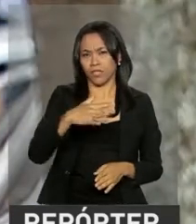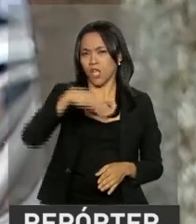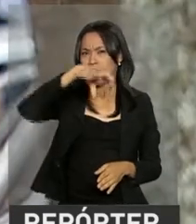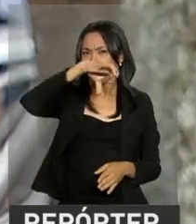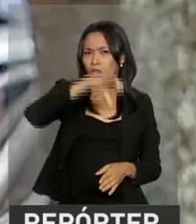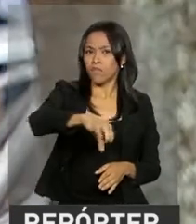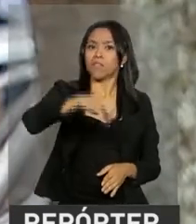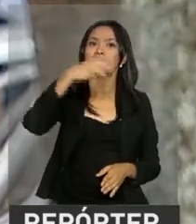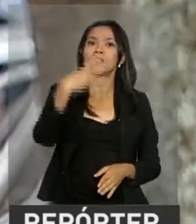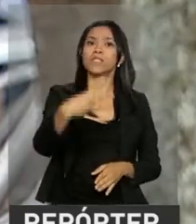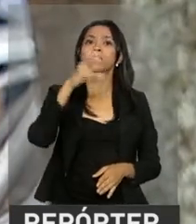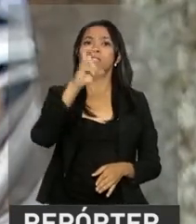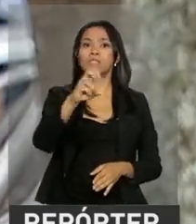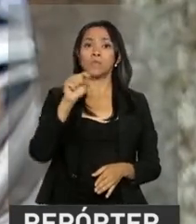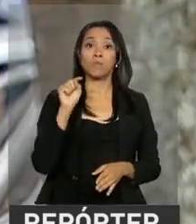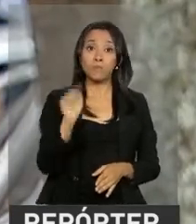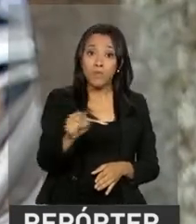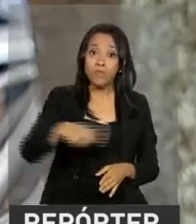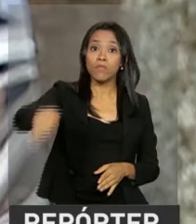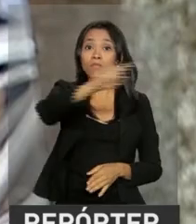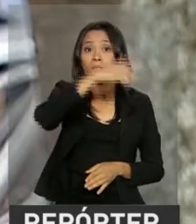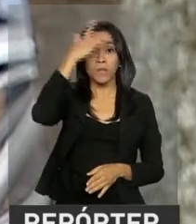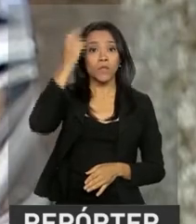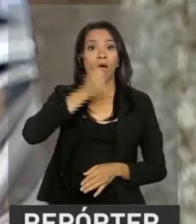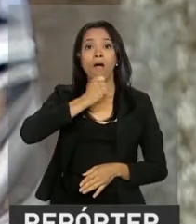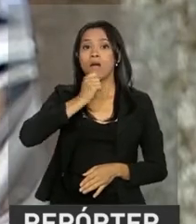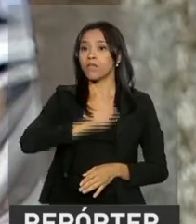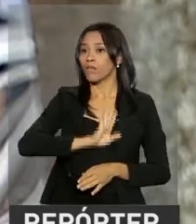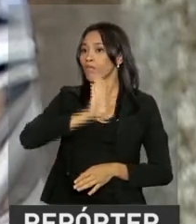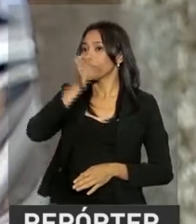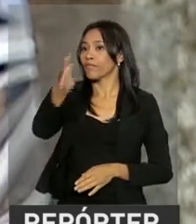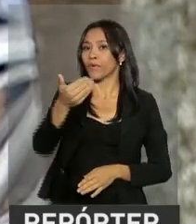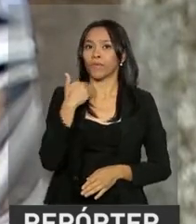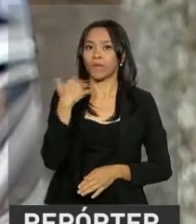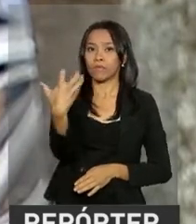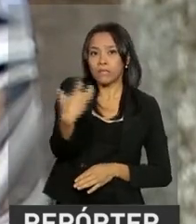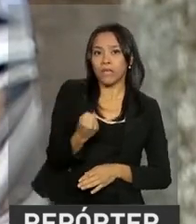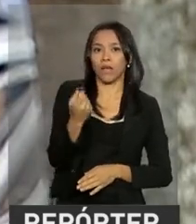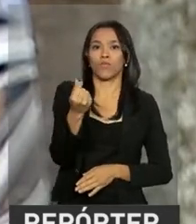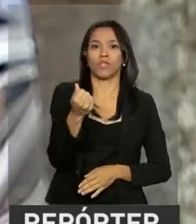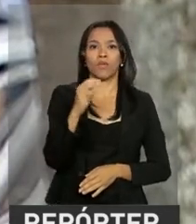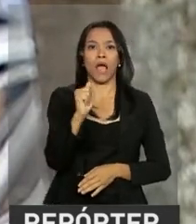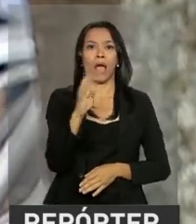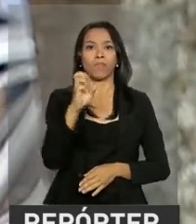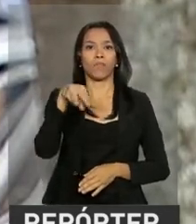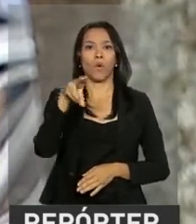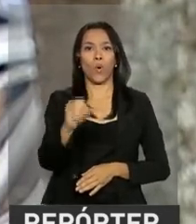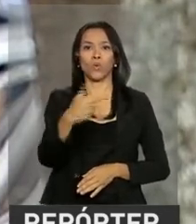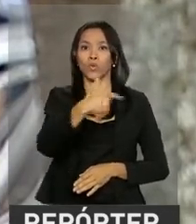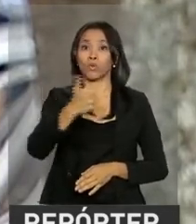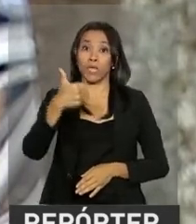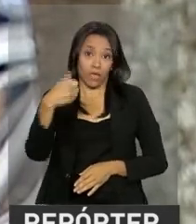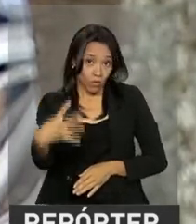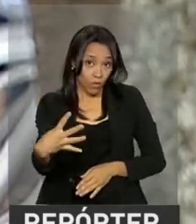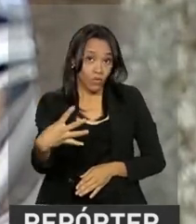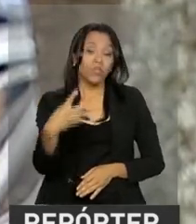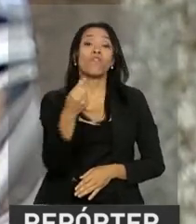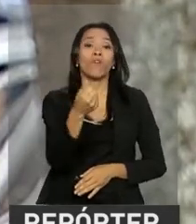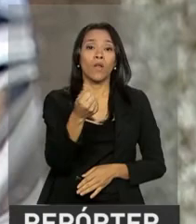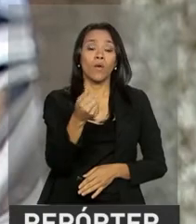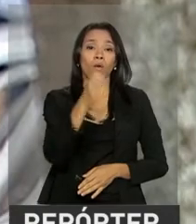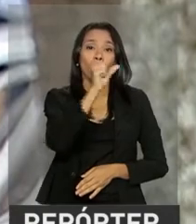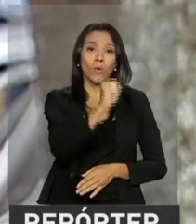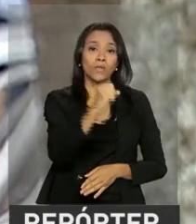935 mil trabalhadores ainda não sacaram o abono salarial ano base 2014 no valor de